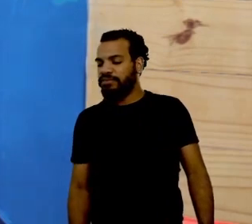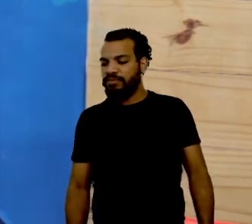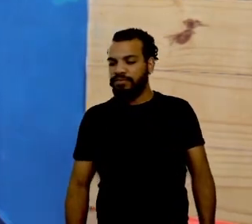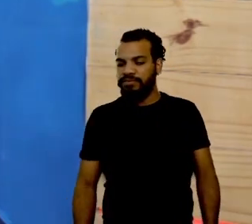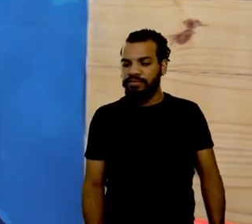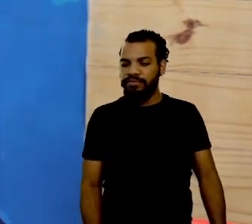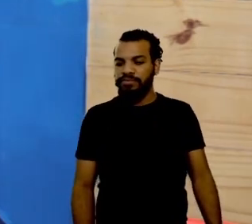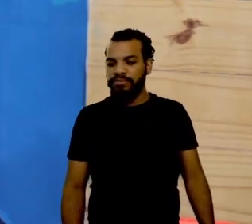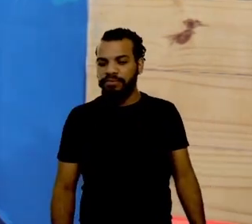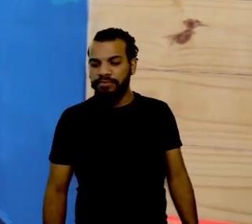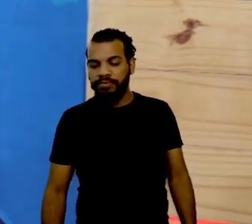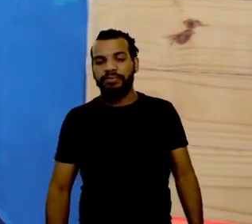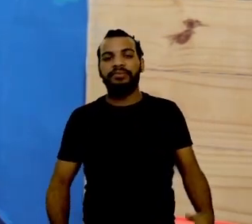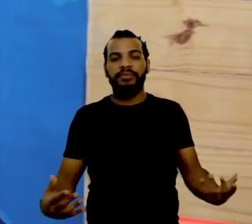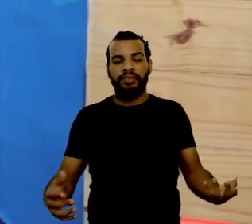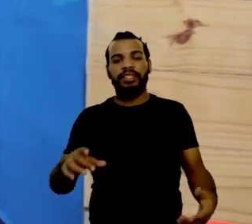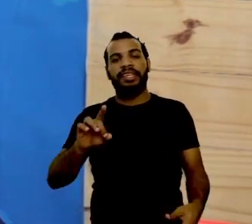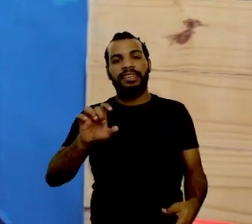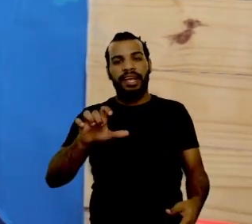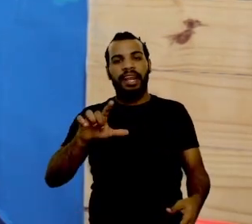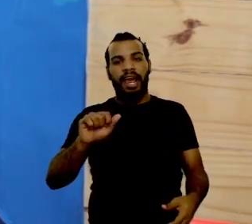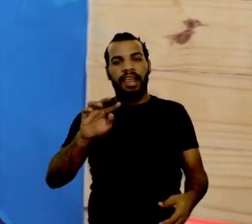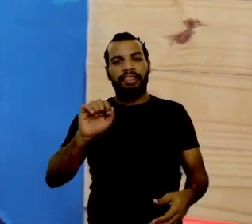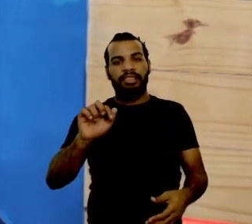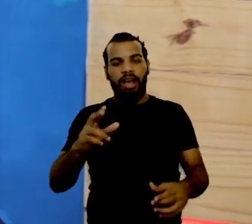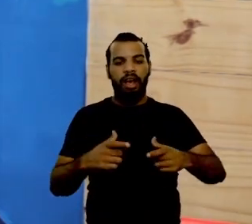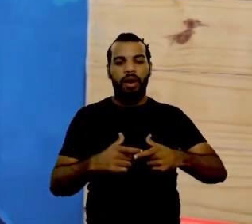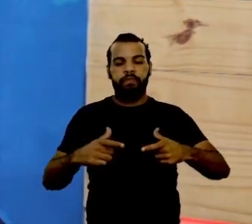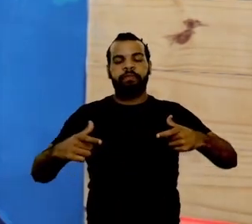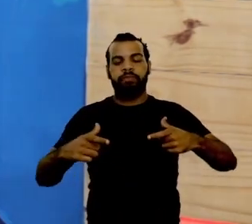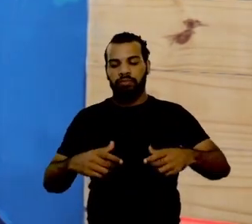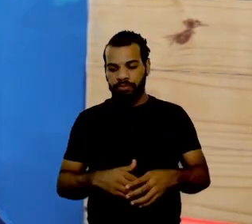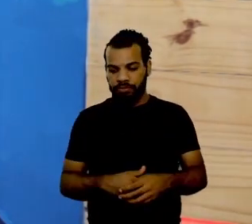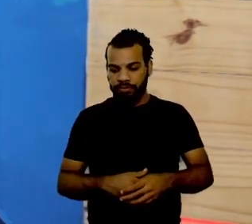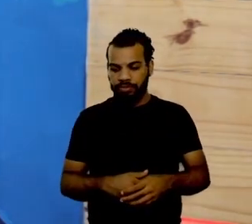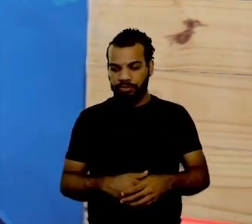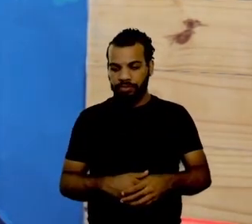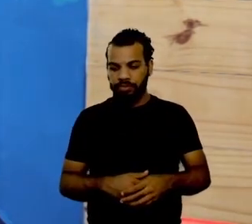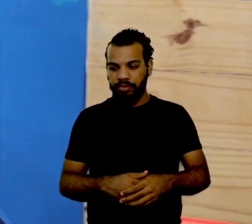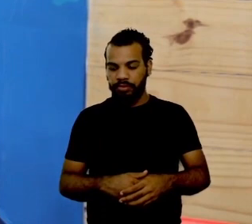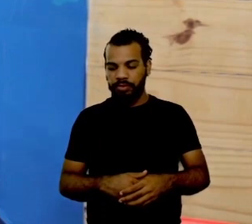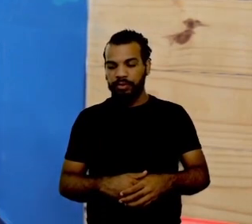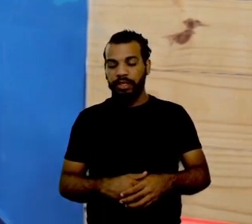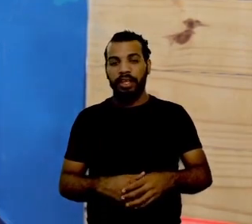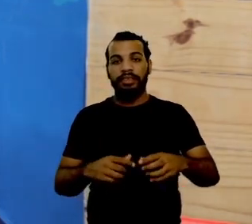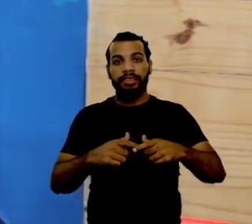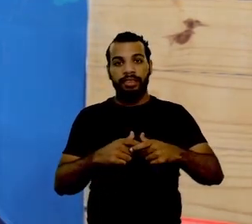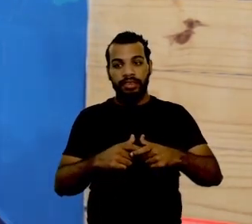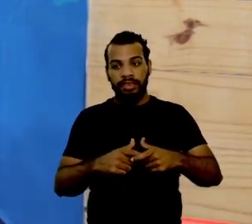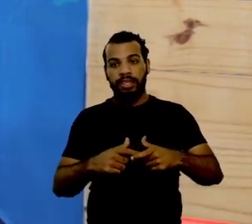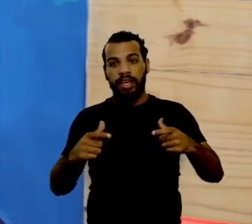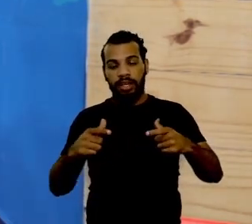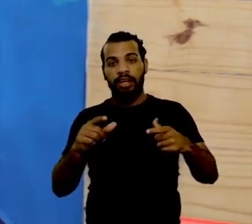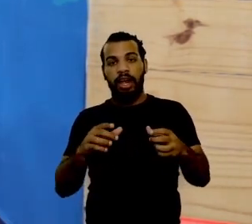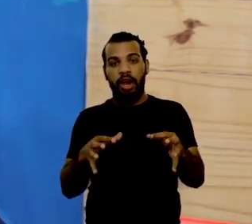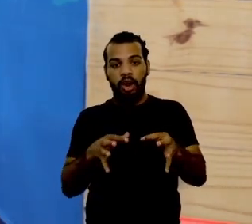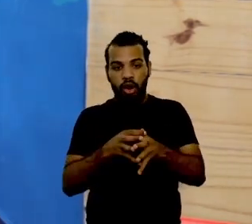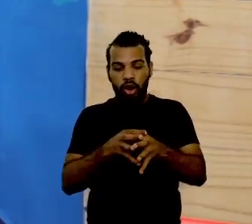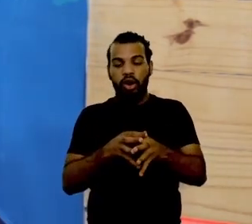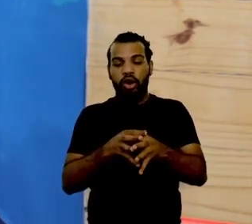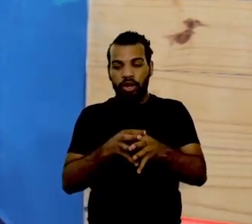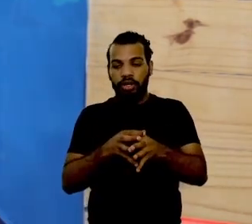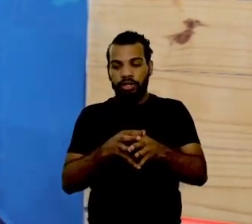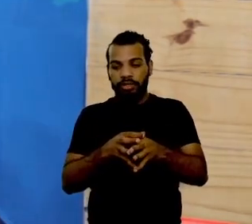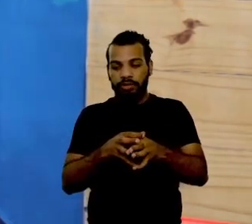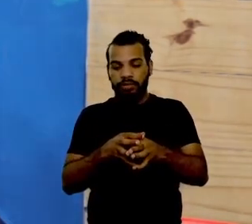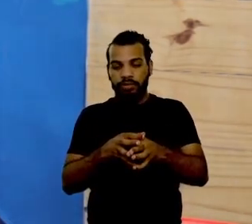Dilatar é aumentar as dimensões. Quando fala dilatar, ele cresce. quando eu falo em contrair, diminui as